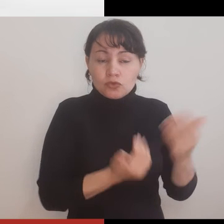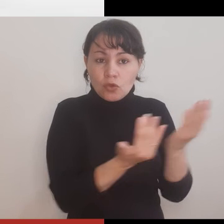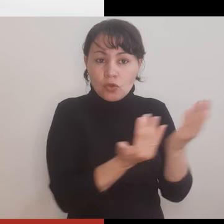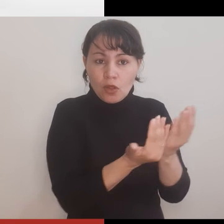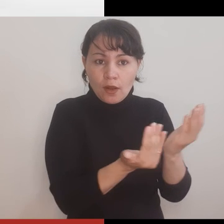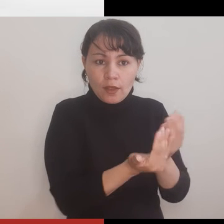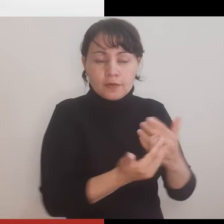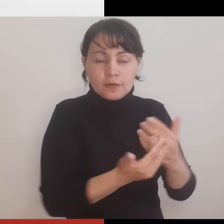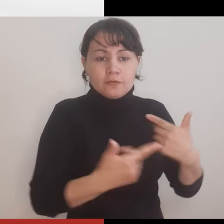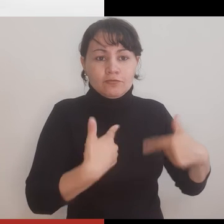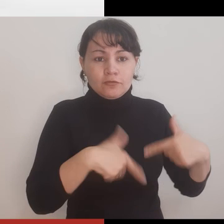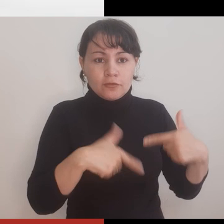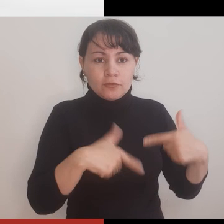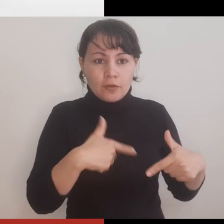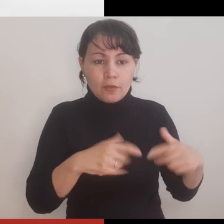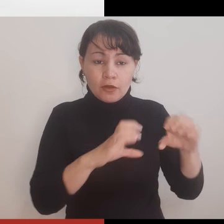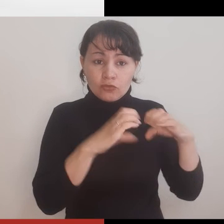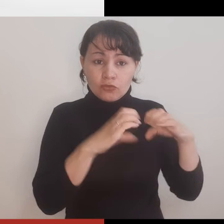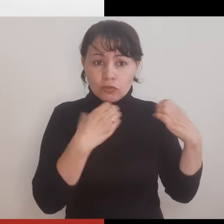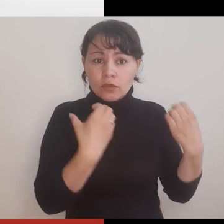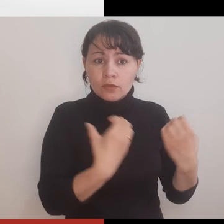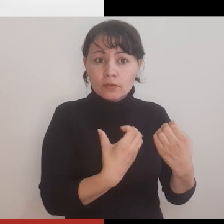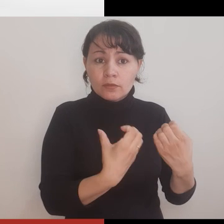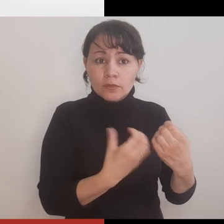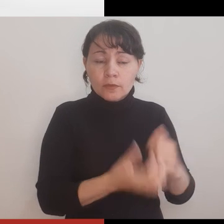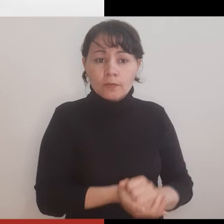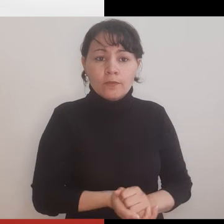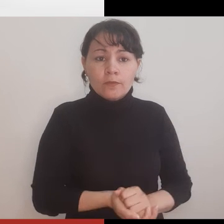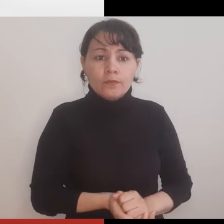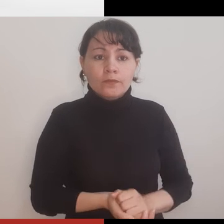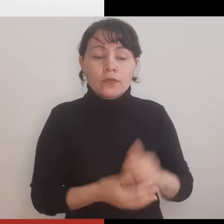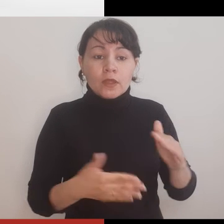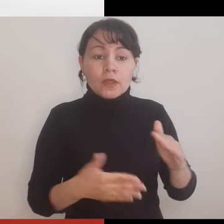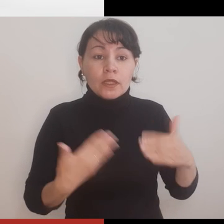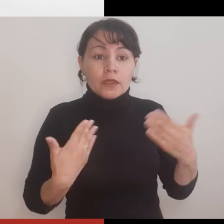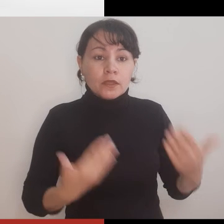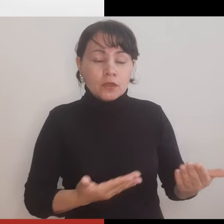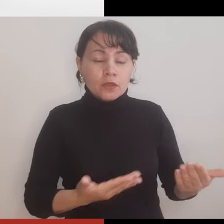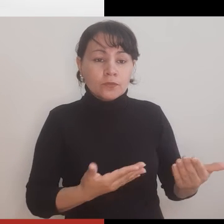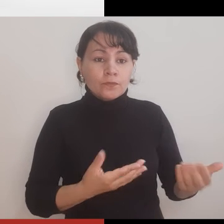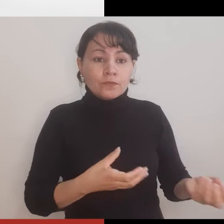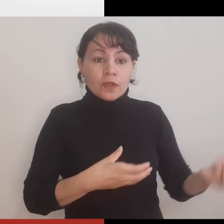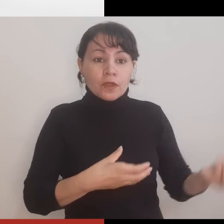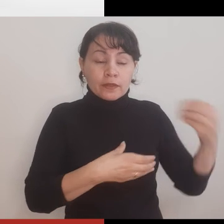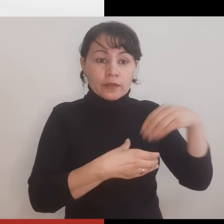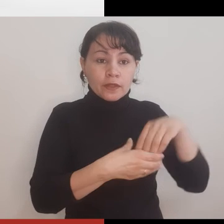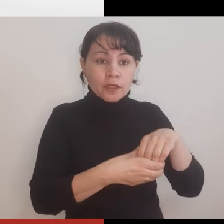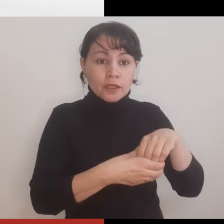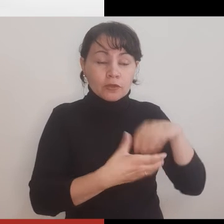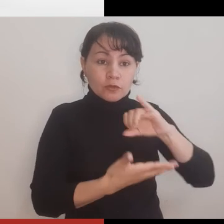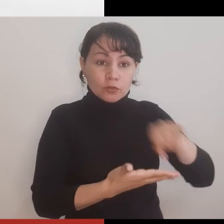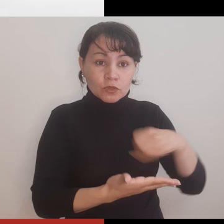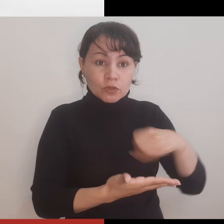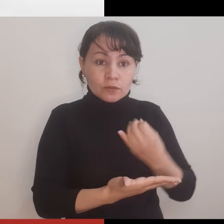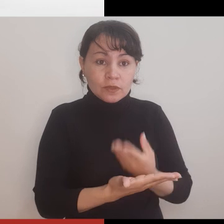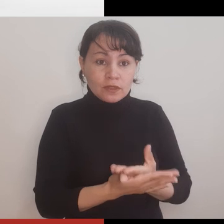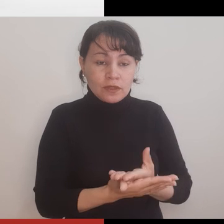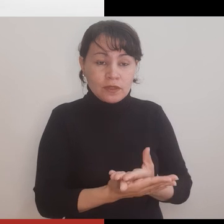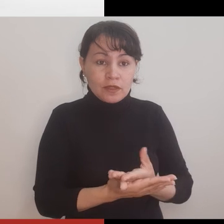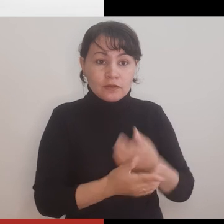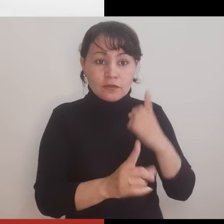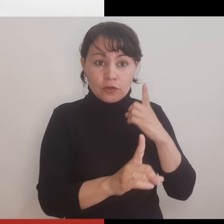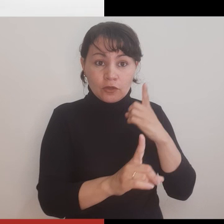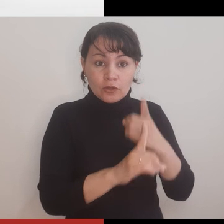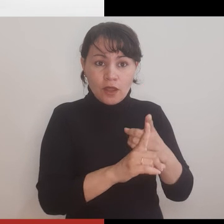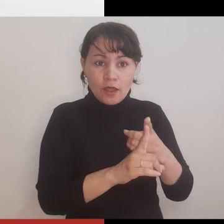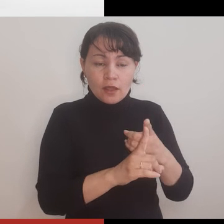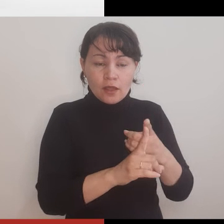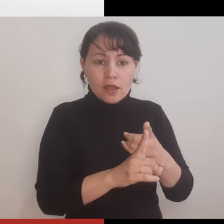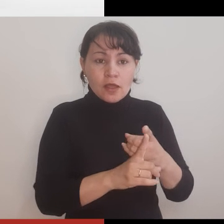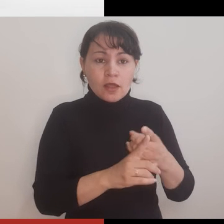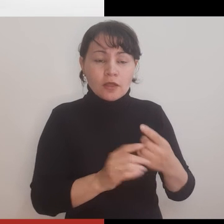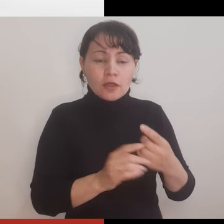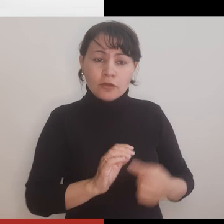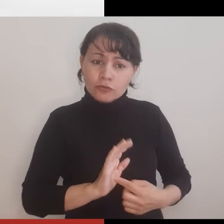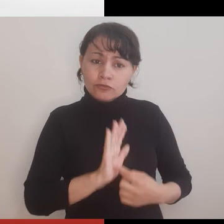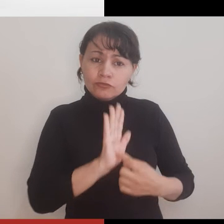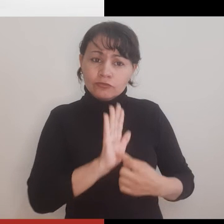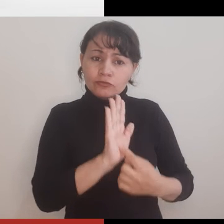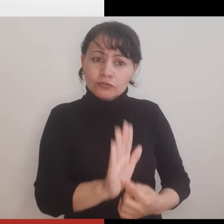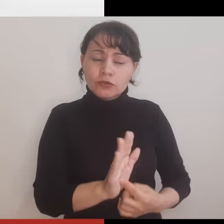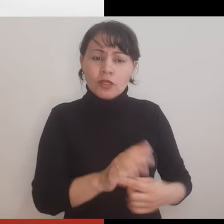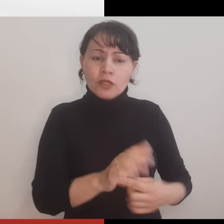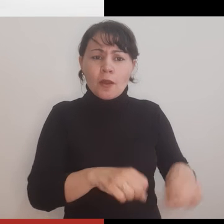colegas de trabalho, né? A sua equipe de trabalho. Então, dentro das possibilidades, oferecer ali momentos